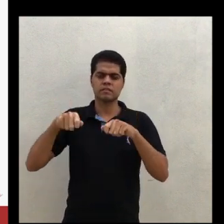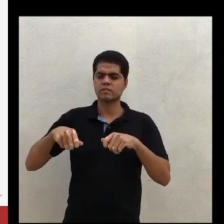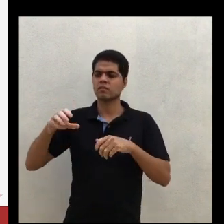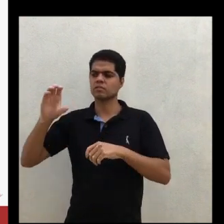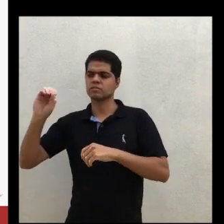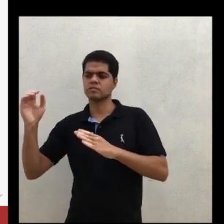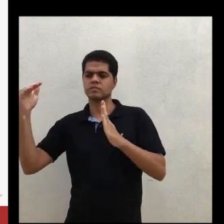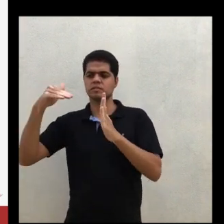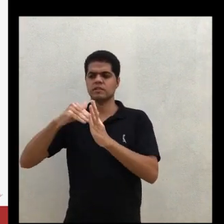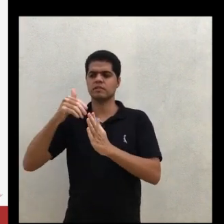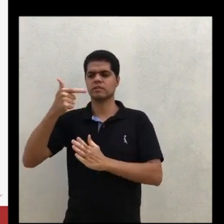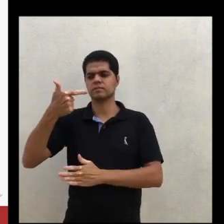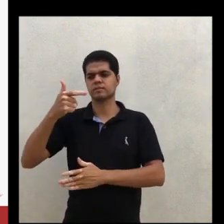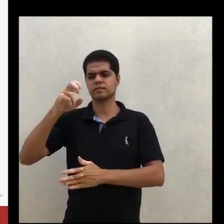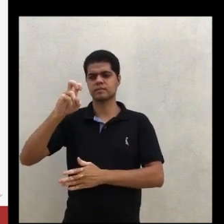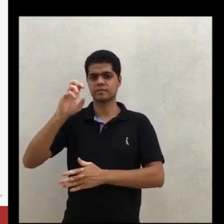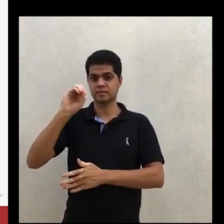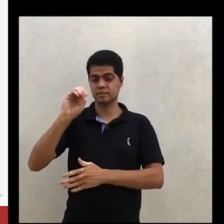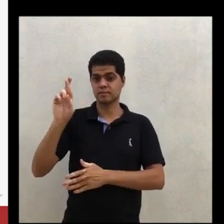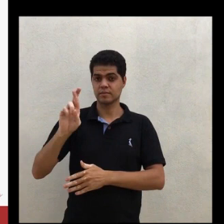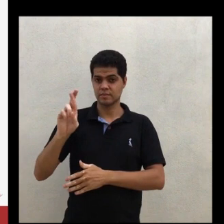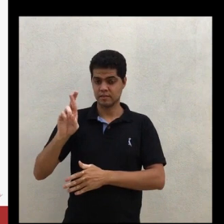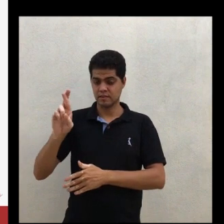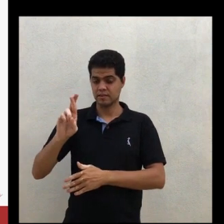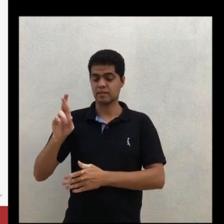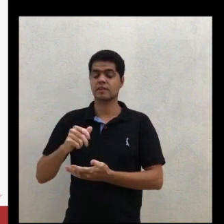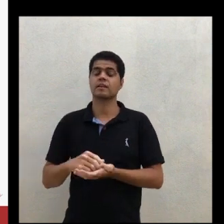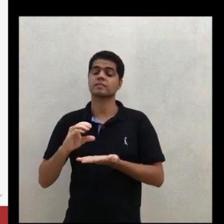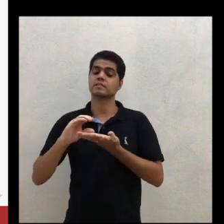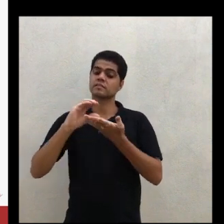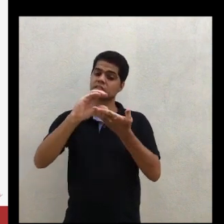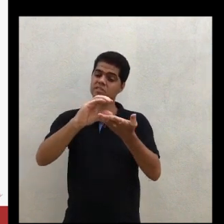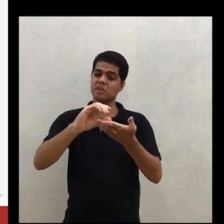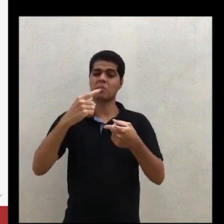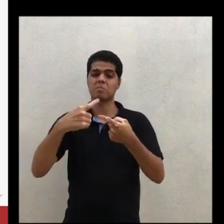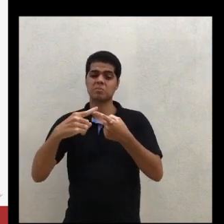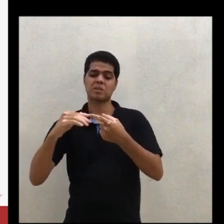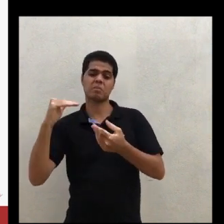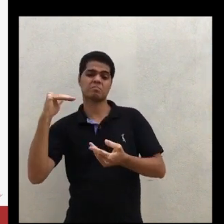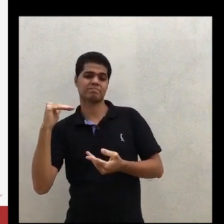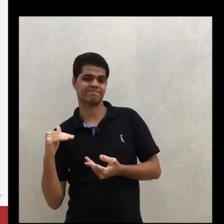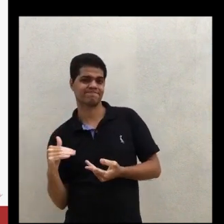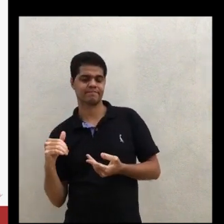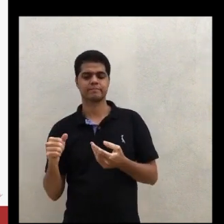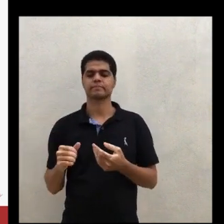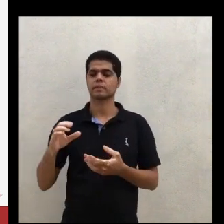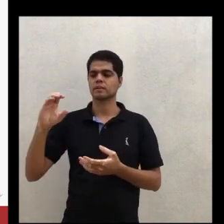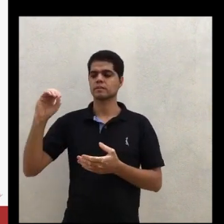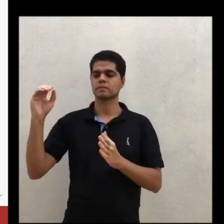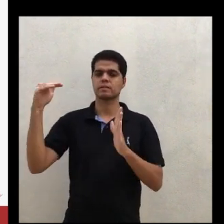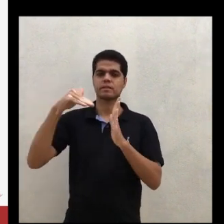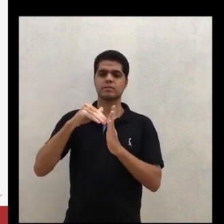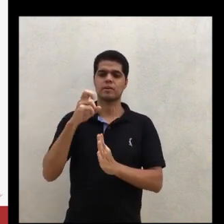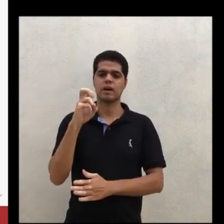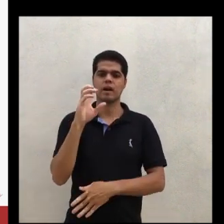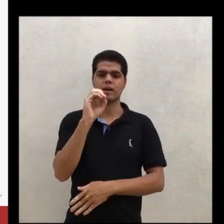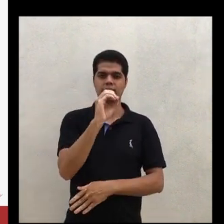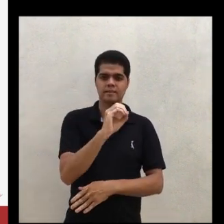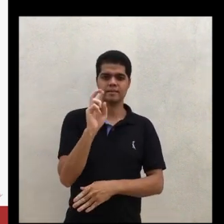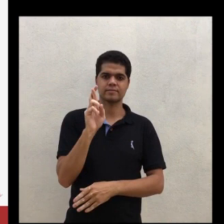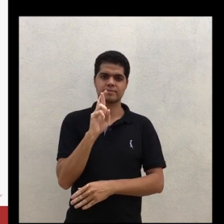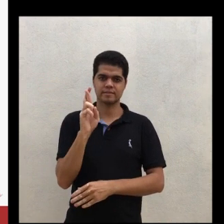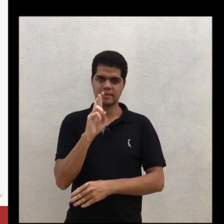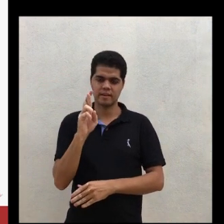é muito baixa. De 0 a 500, com ponto médio aqui, 250, a gratificação é baixa. Aí